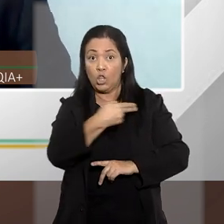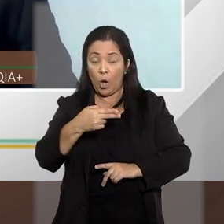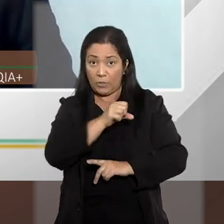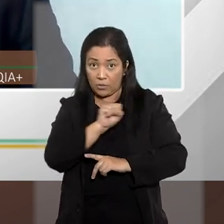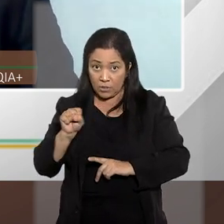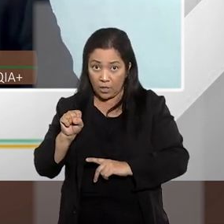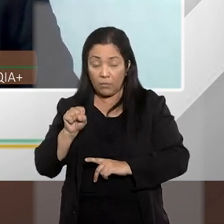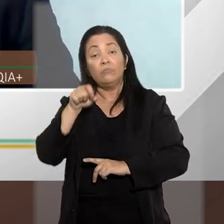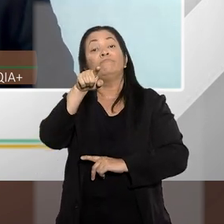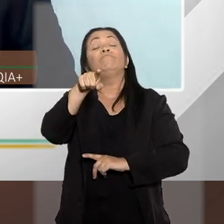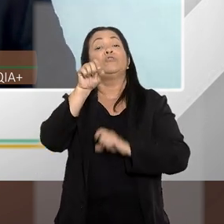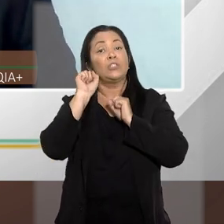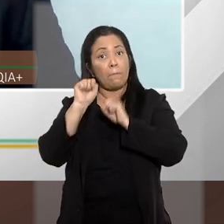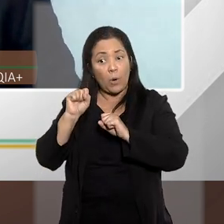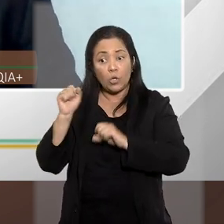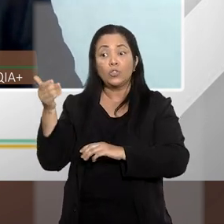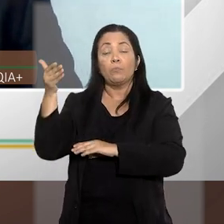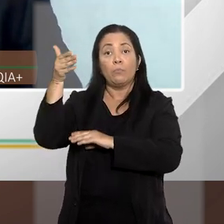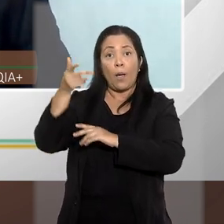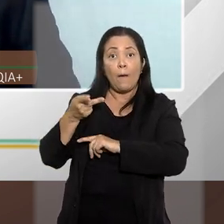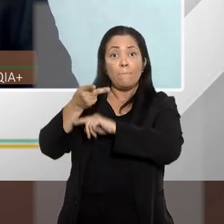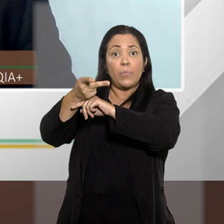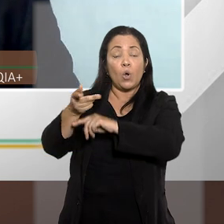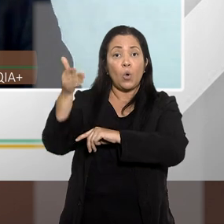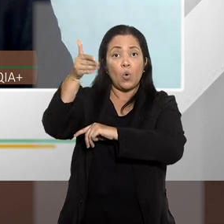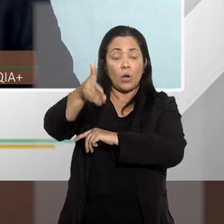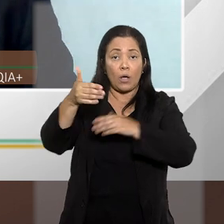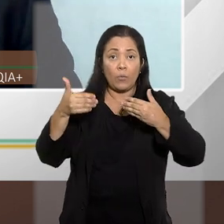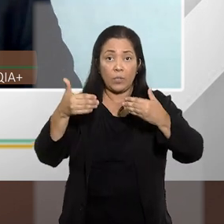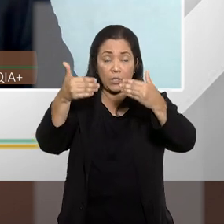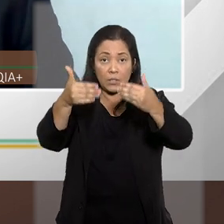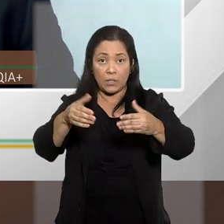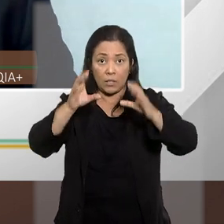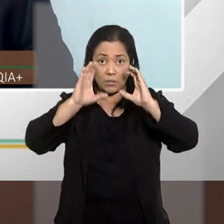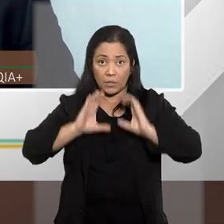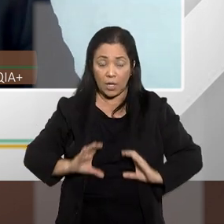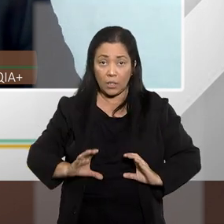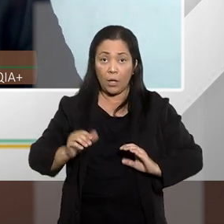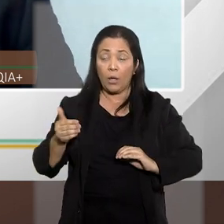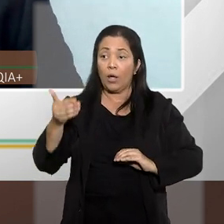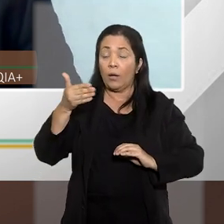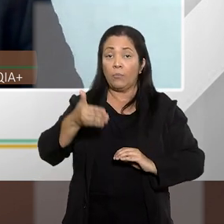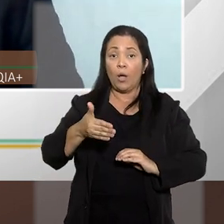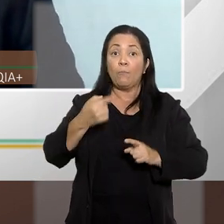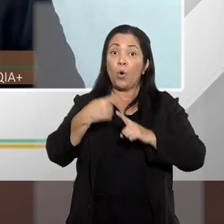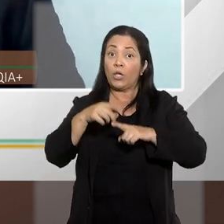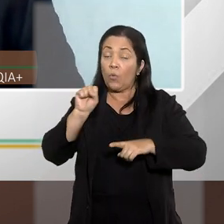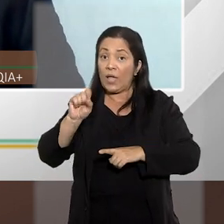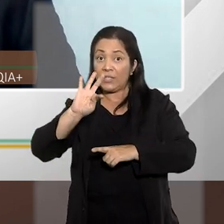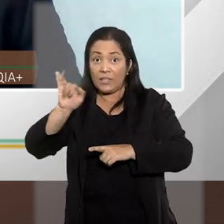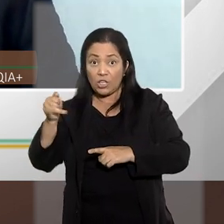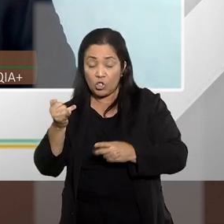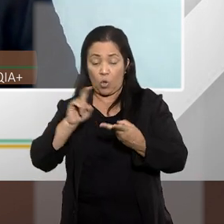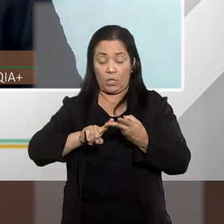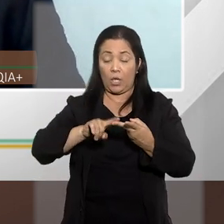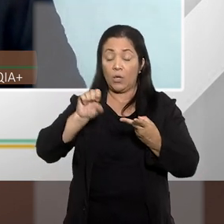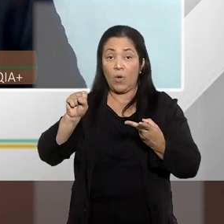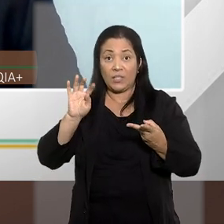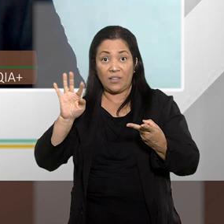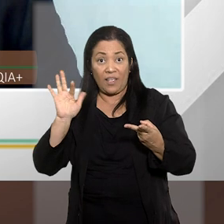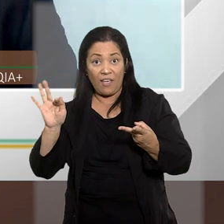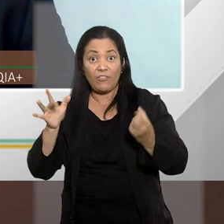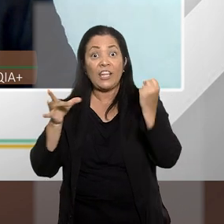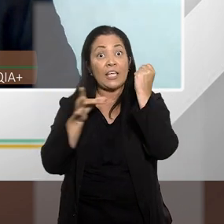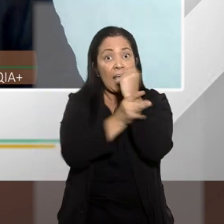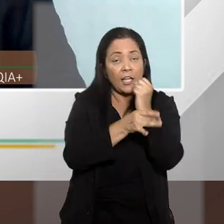Esse direito é um direito fundamental, é um direito que foi reconhecido pelo STJ, foi reconhecido pelo STF, para todo o Brasil, e que é um